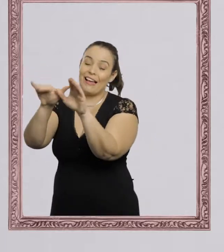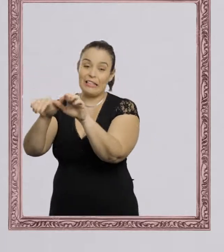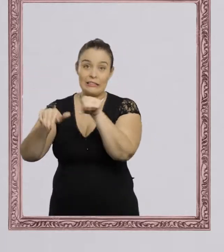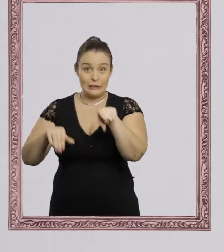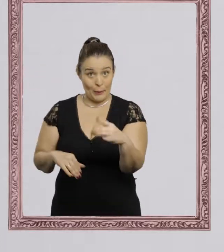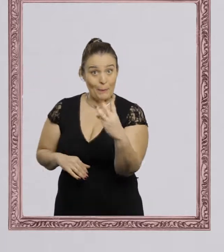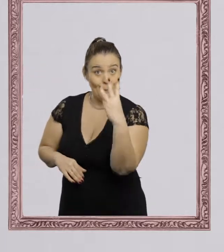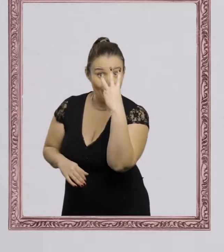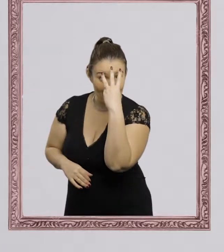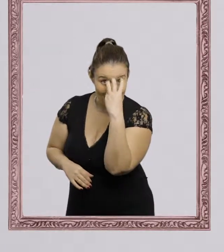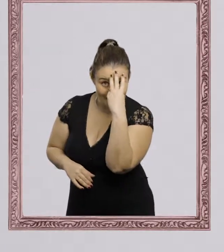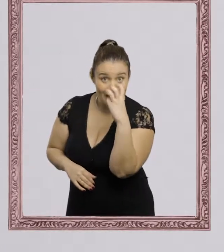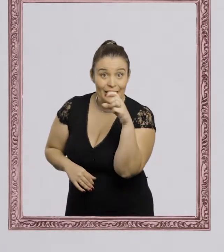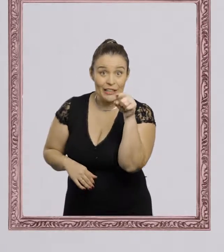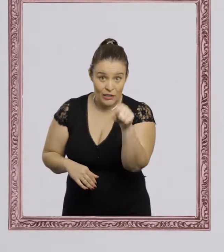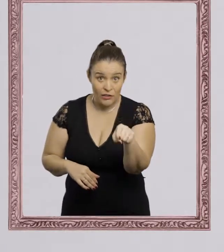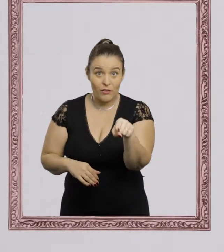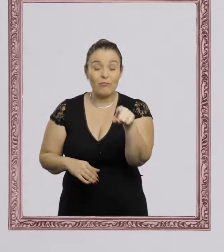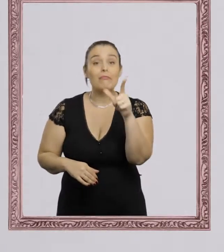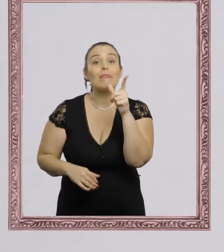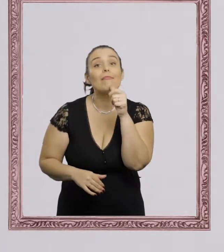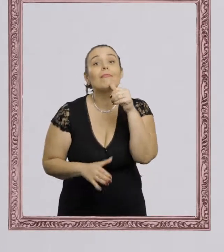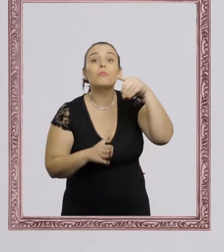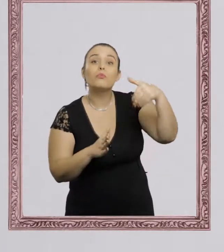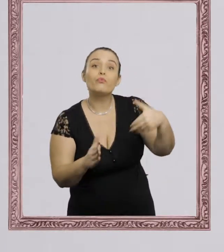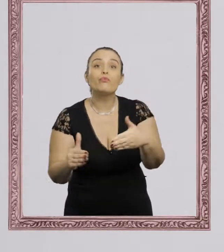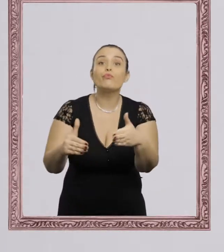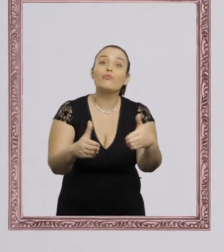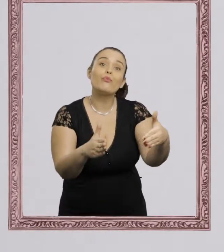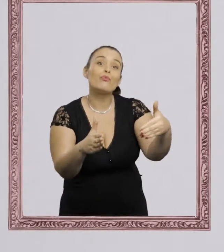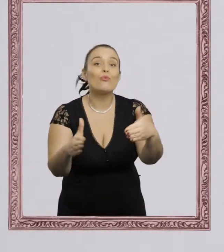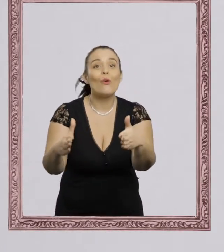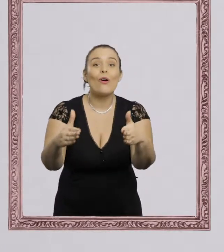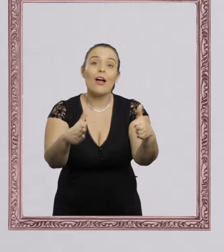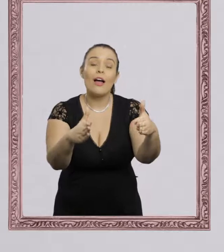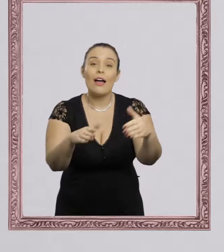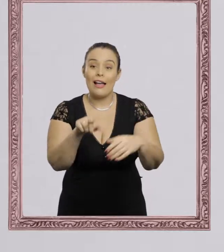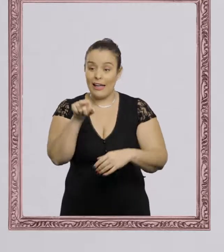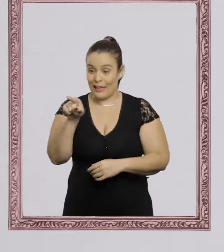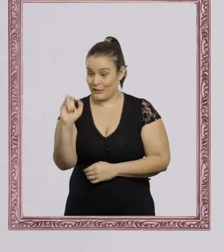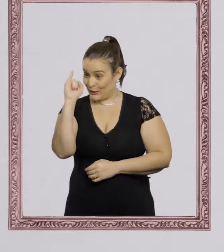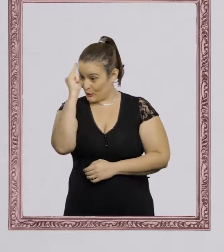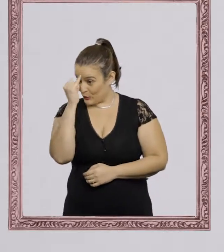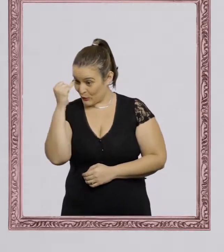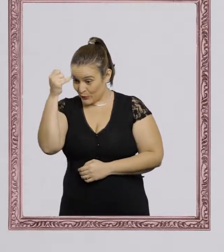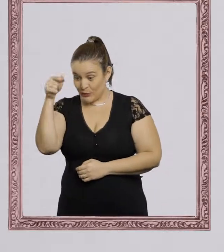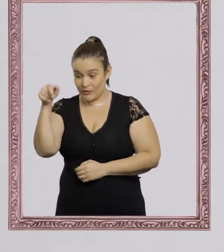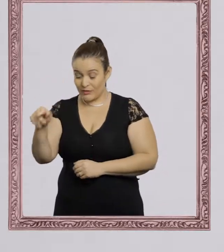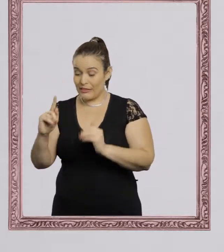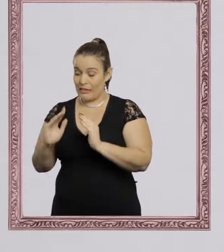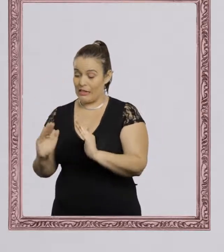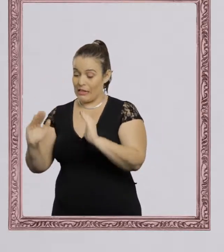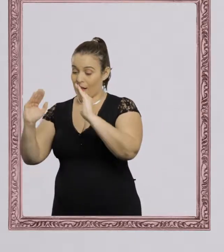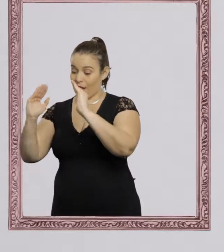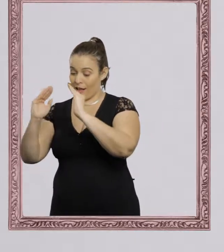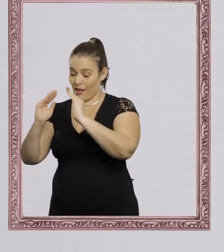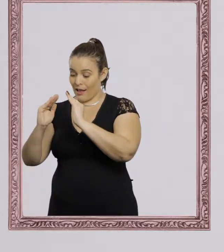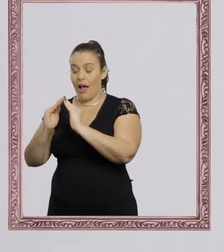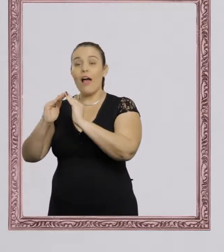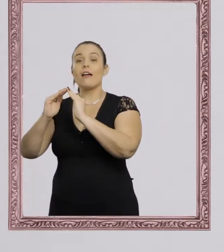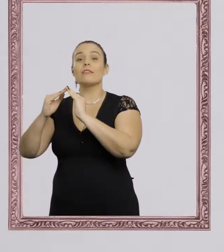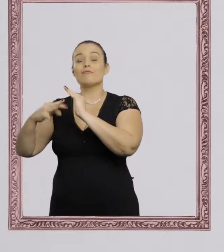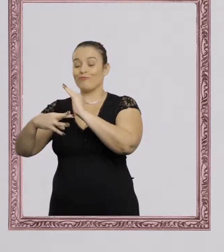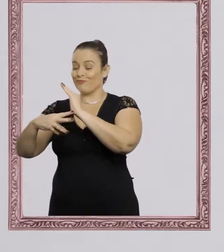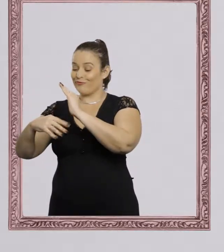Nunca de Miguel tinha um flamingo com lagoas voando em cima. Na Terra do Nunca do João, ele morava num barco sobre a